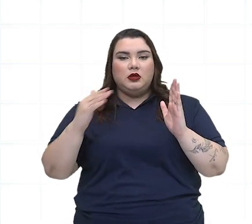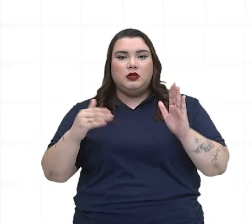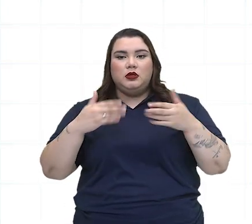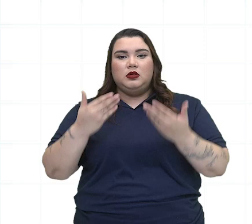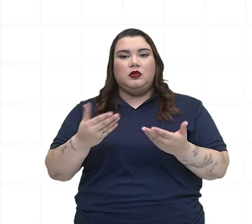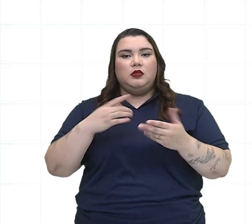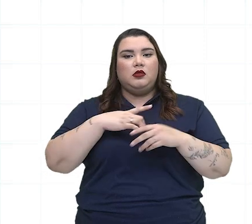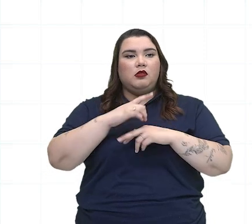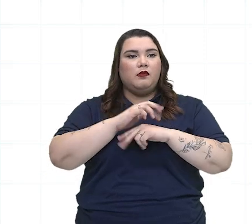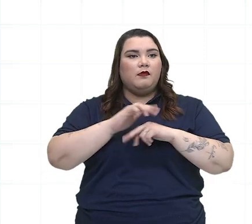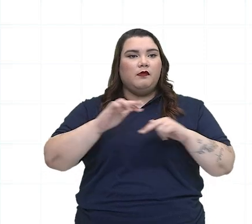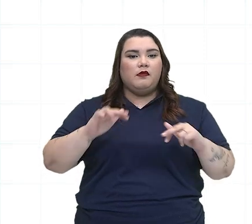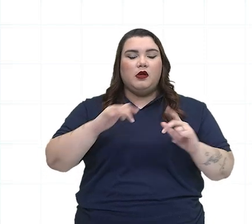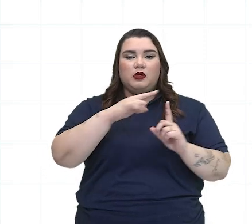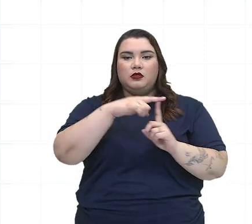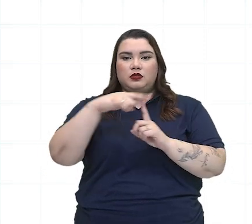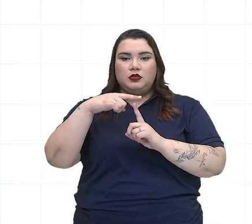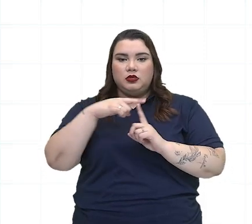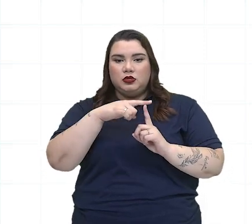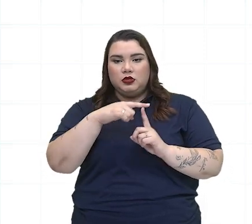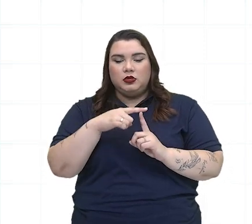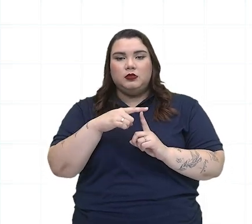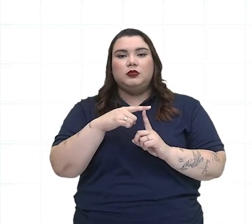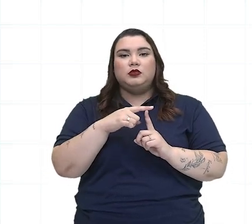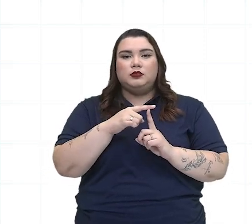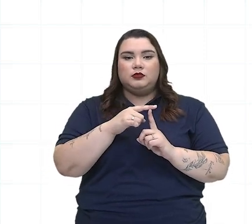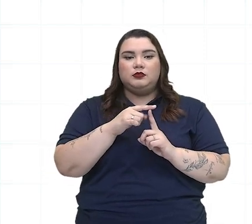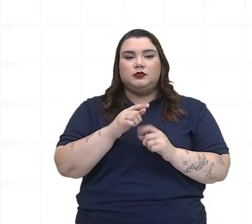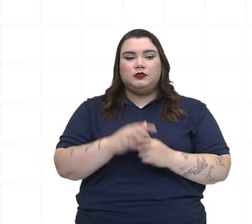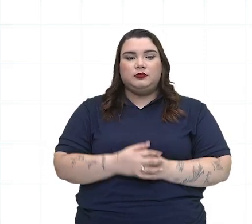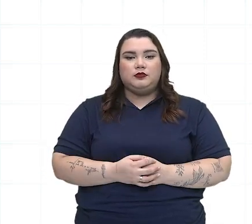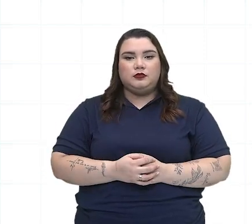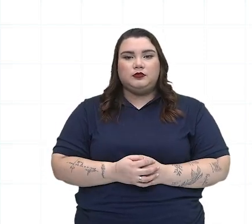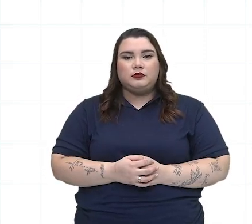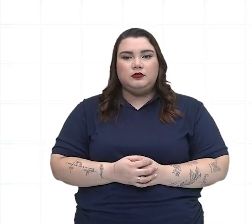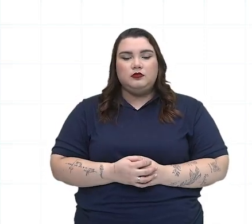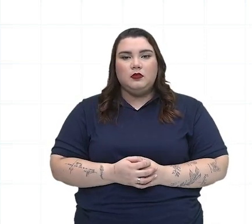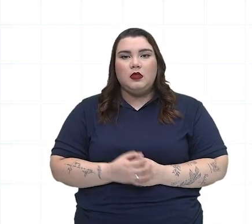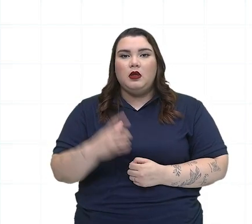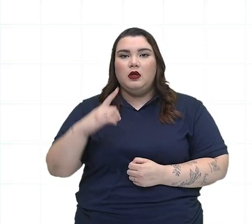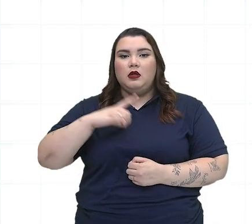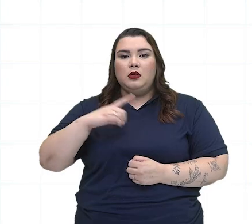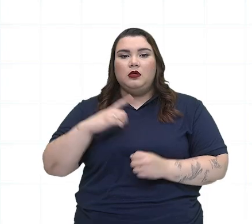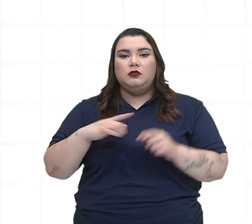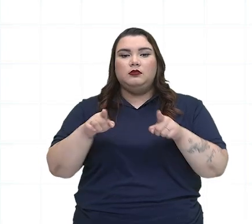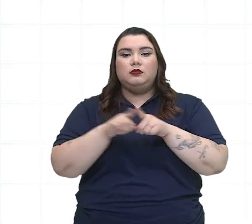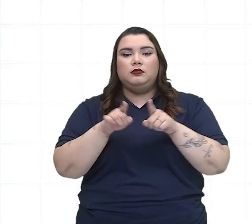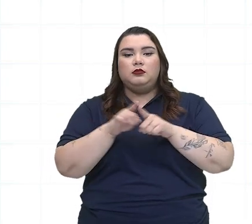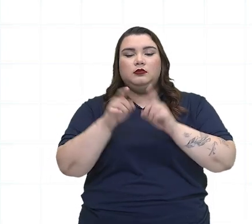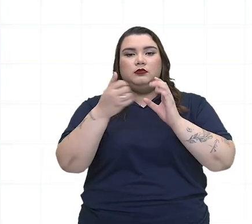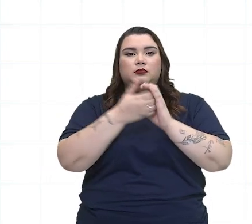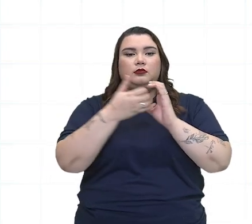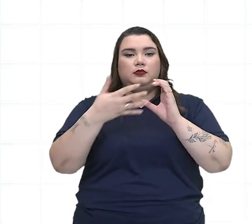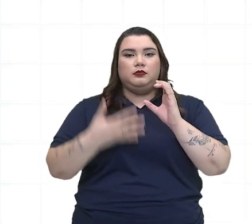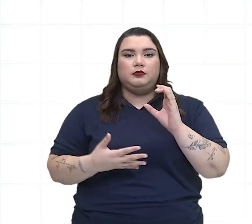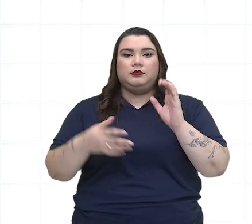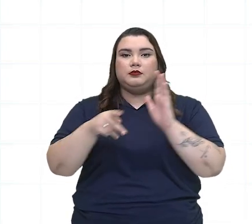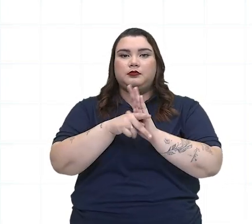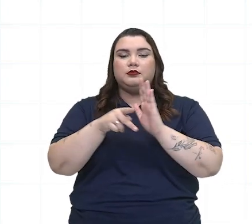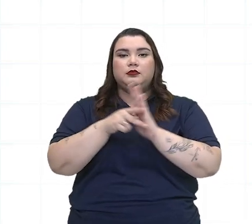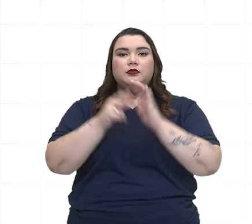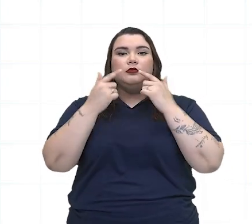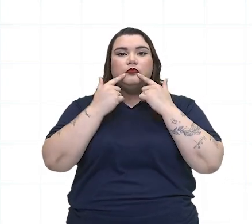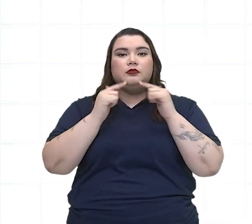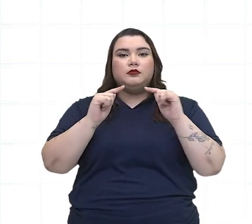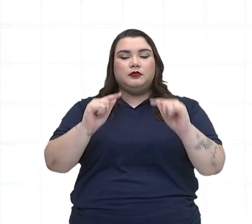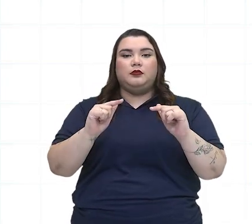vários estilos de pintura, como nós já falamos. Então, existem também os elementos da